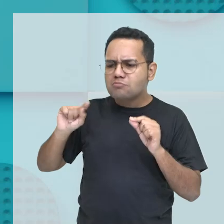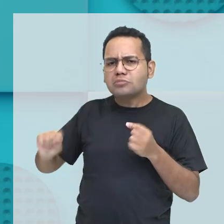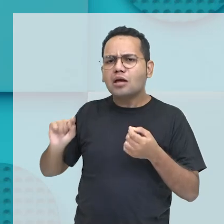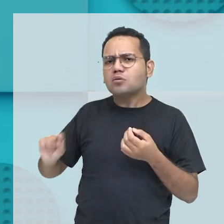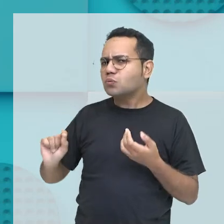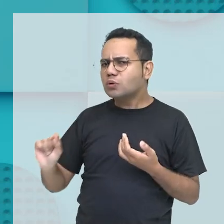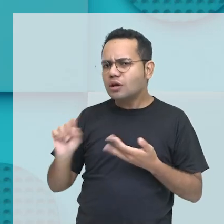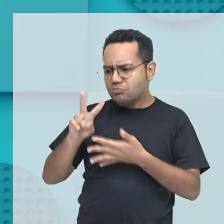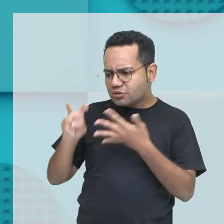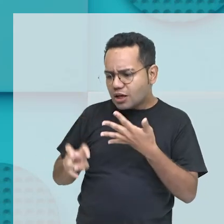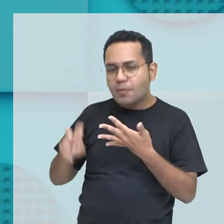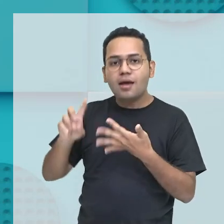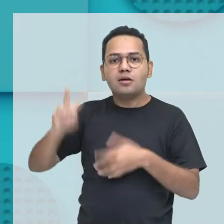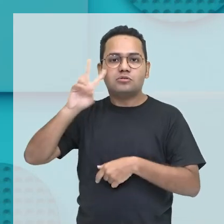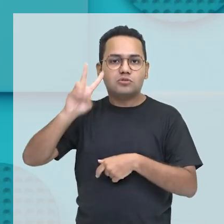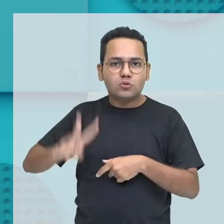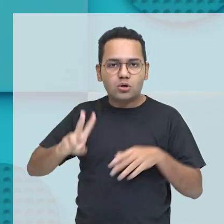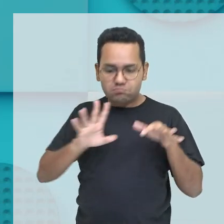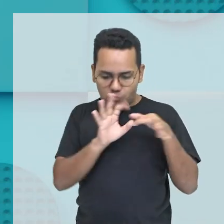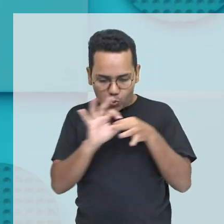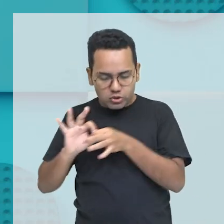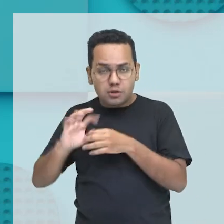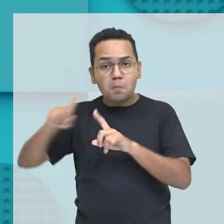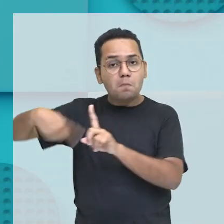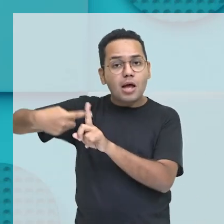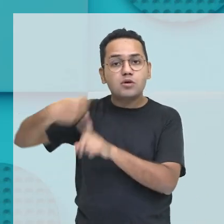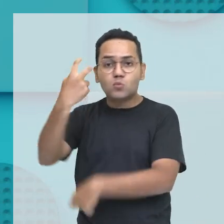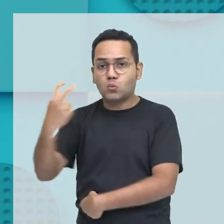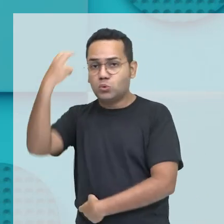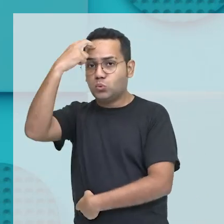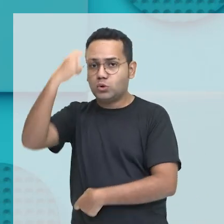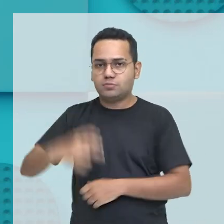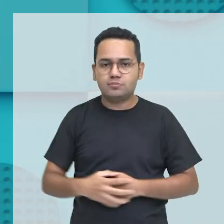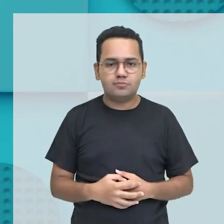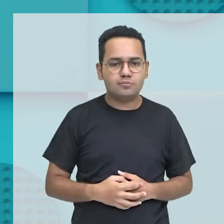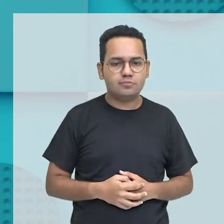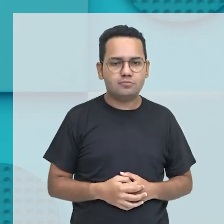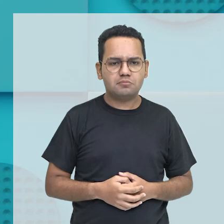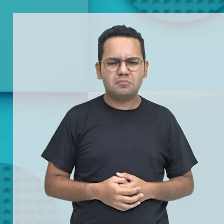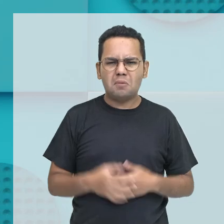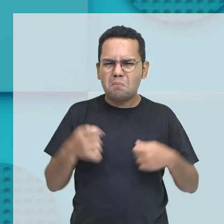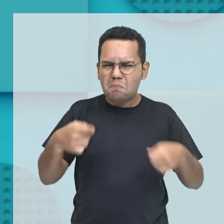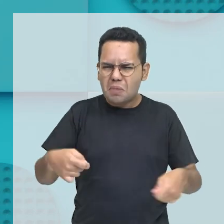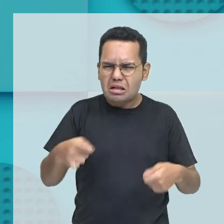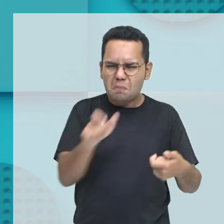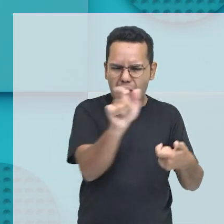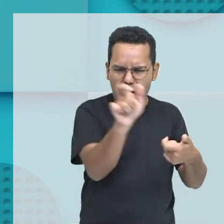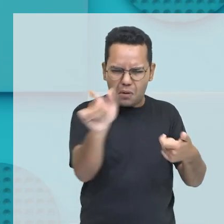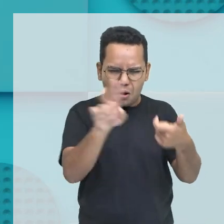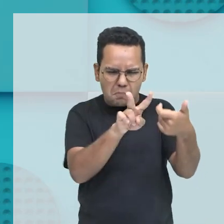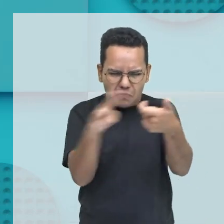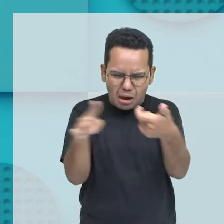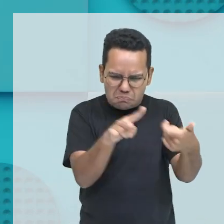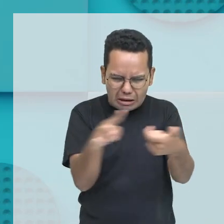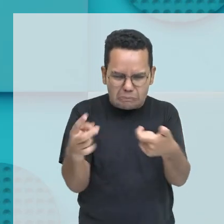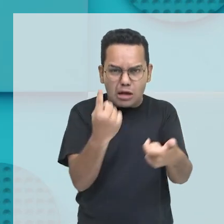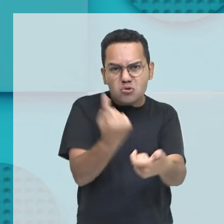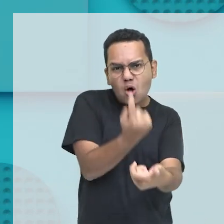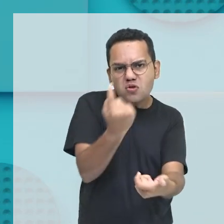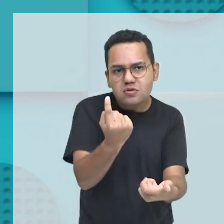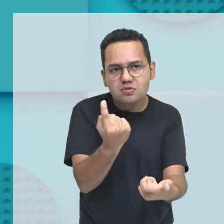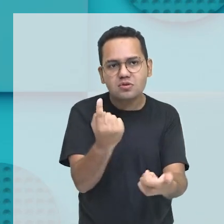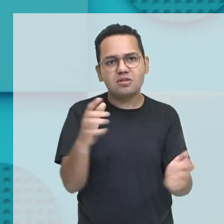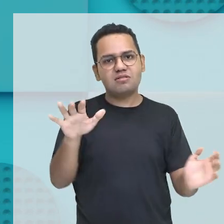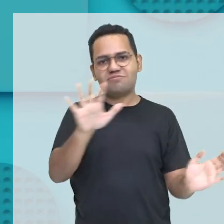e cultural, beleza? Não precisa traduzir letrinha por letrinha. Eu peguei apenas cognatos,